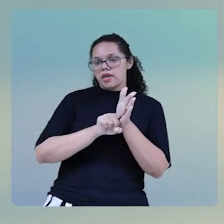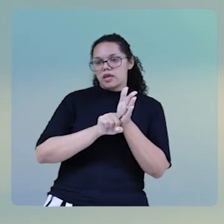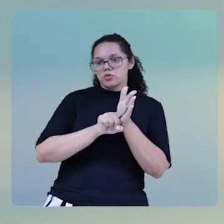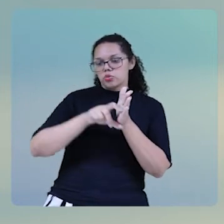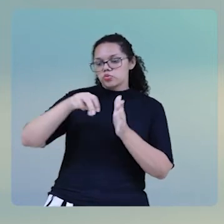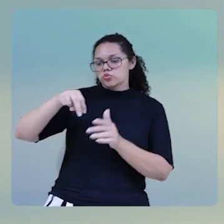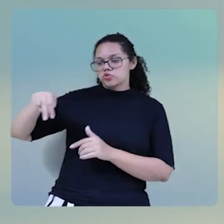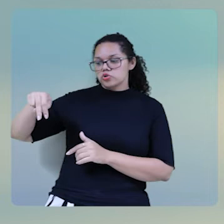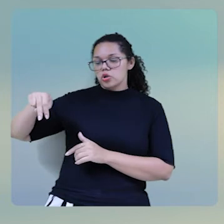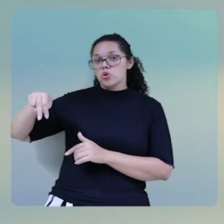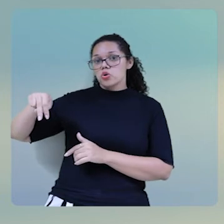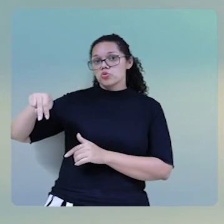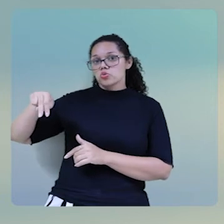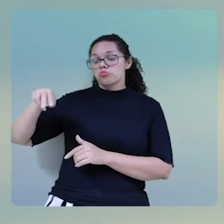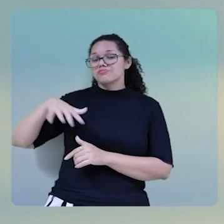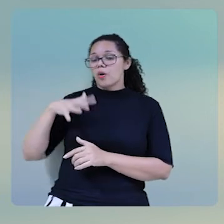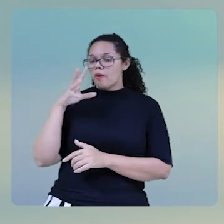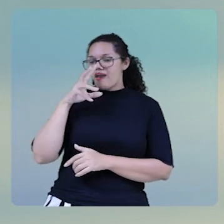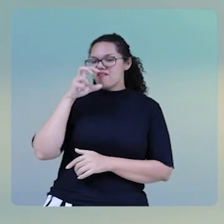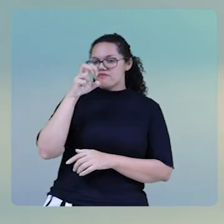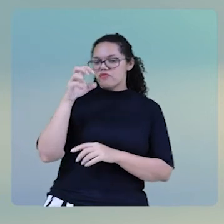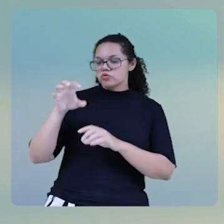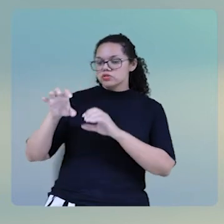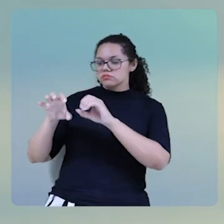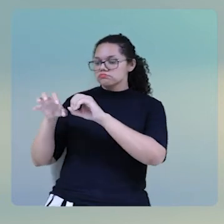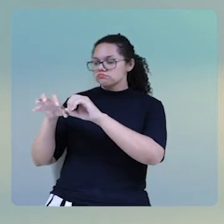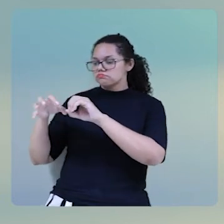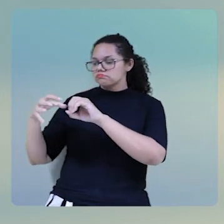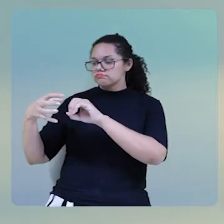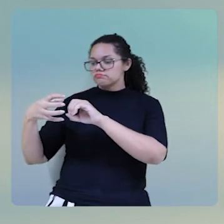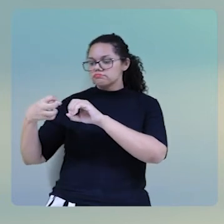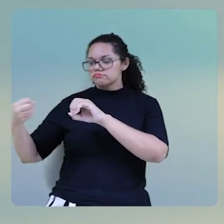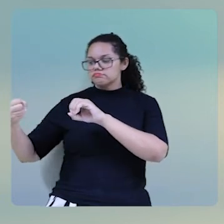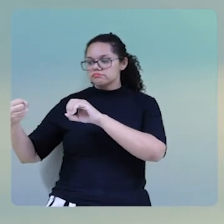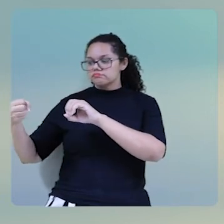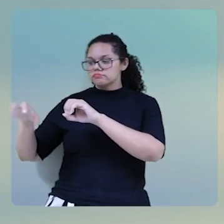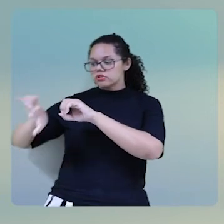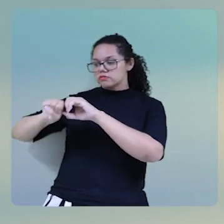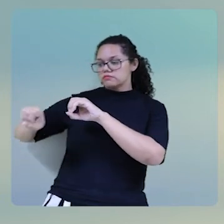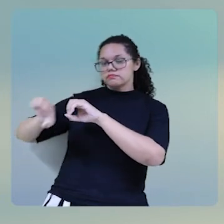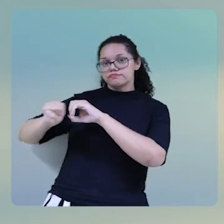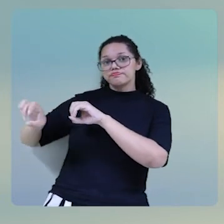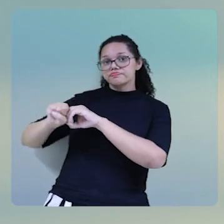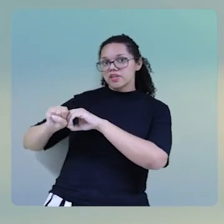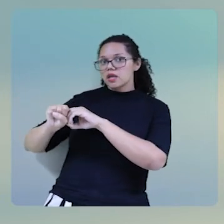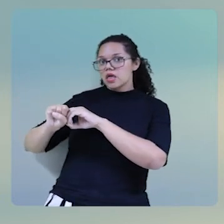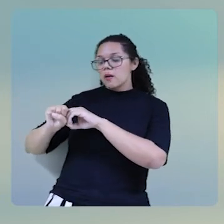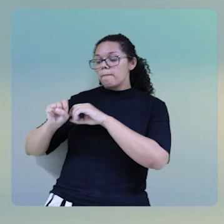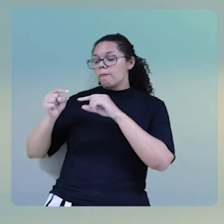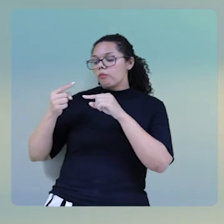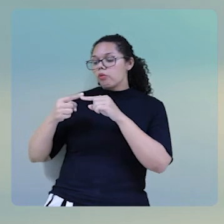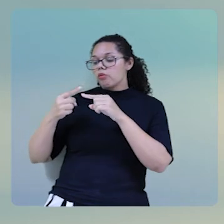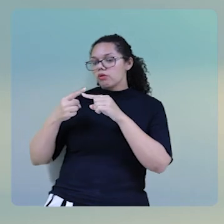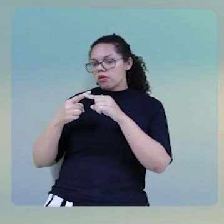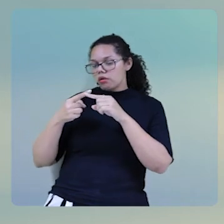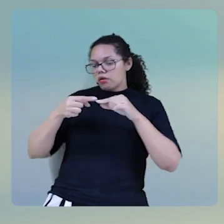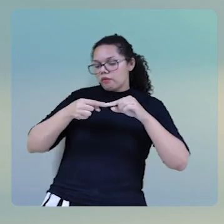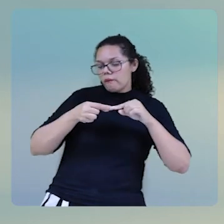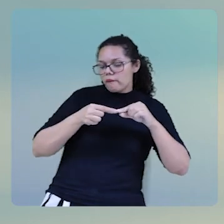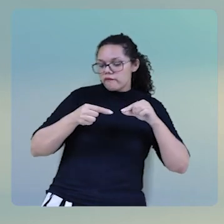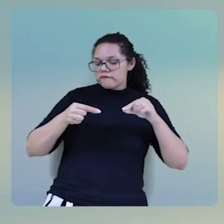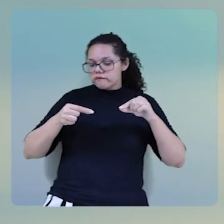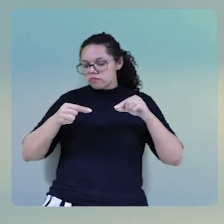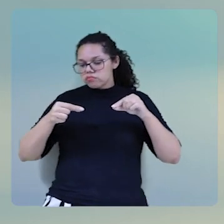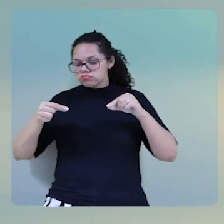ela vai equivaler à força magnética. Força magnética que está puxando o fio. Porque ele está andando, a força